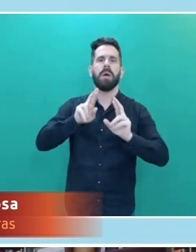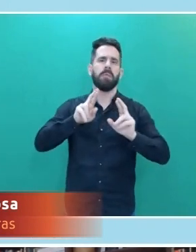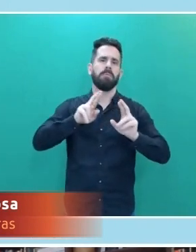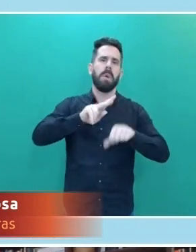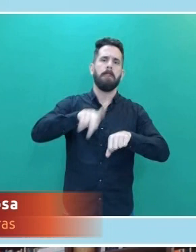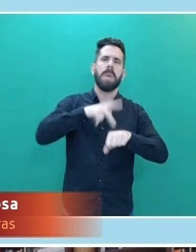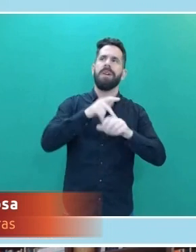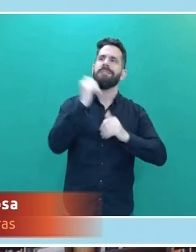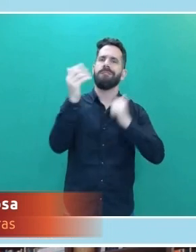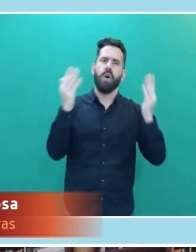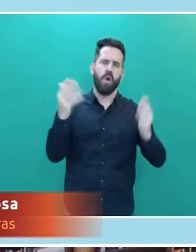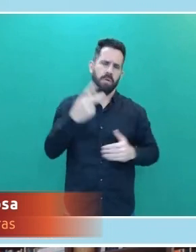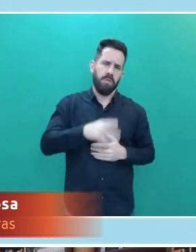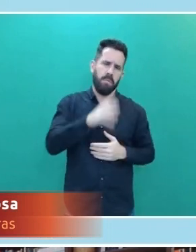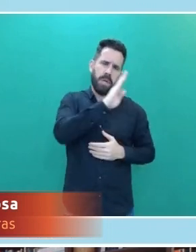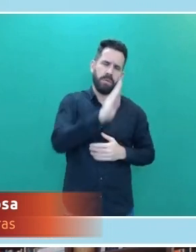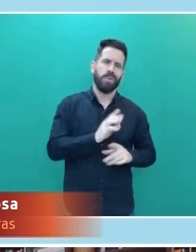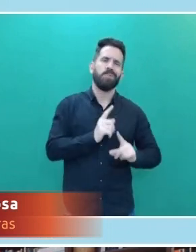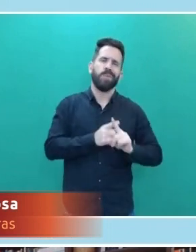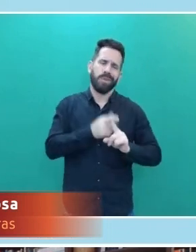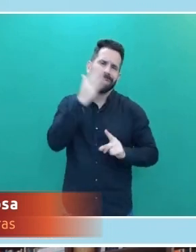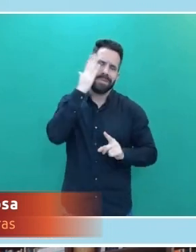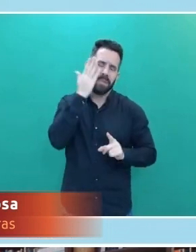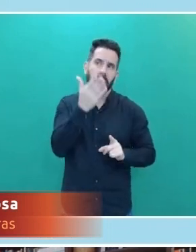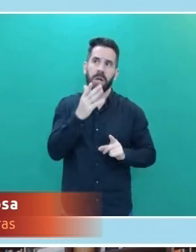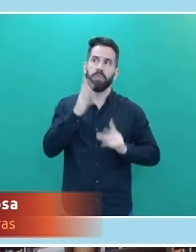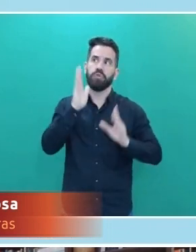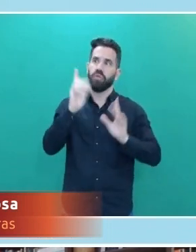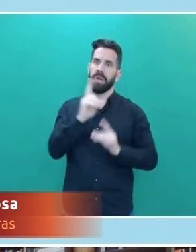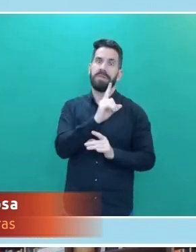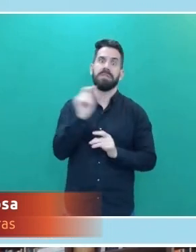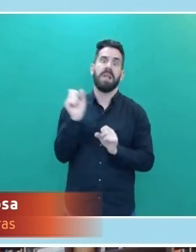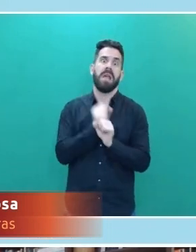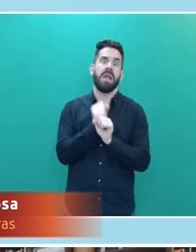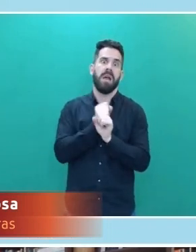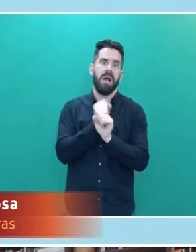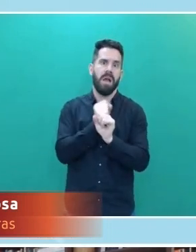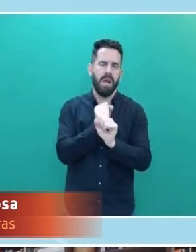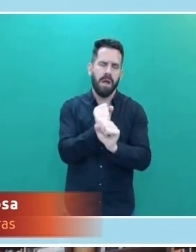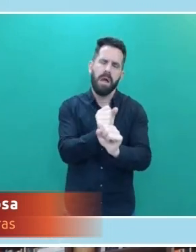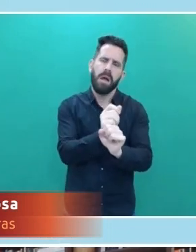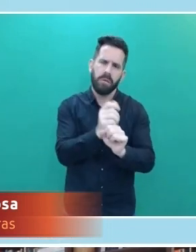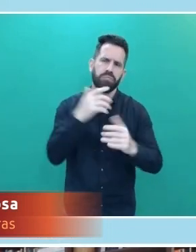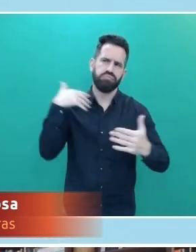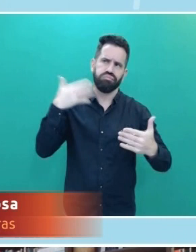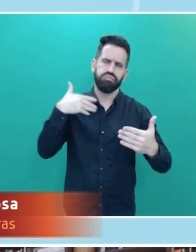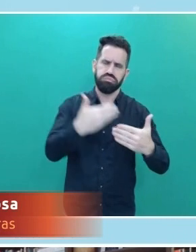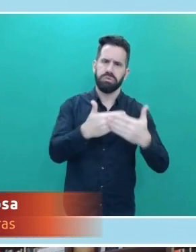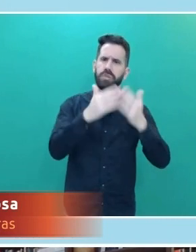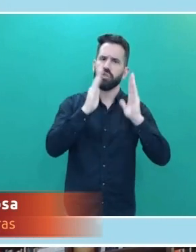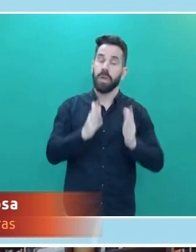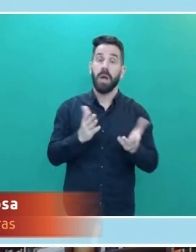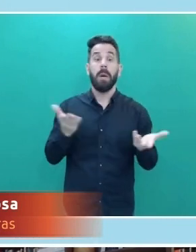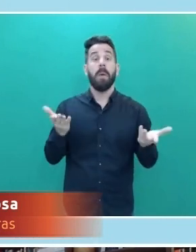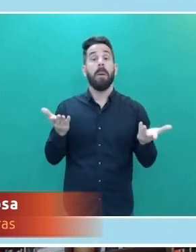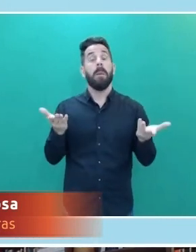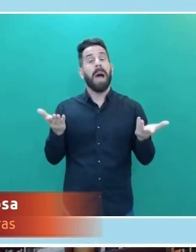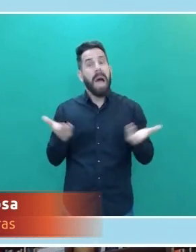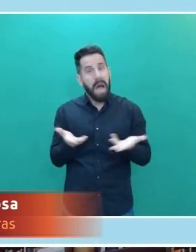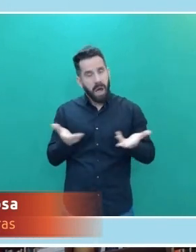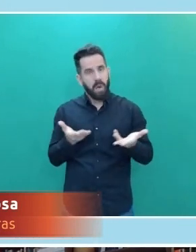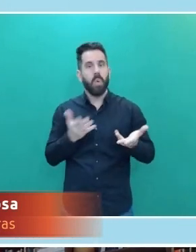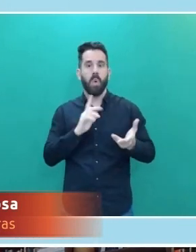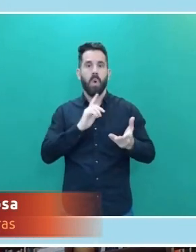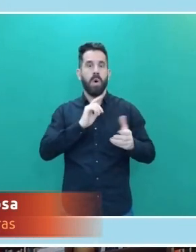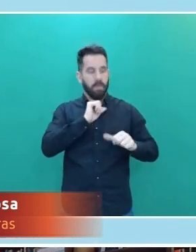falar aí dos mais de 100 anos de política externa. Mas pensando nessa virada agora